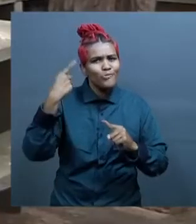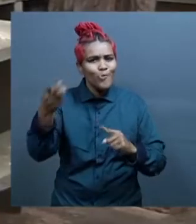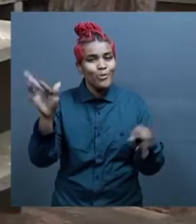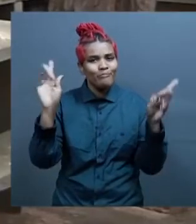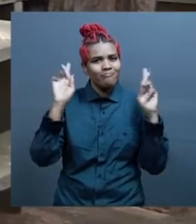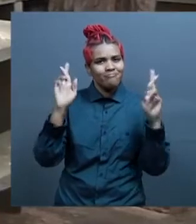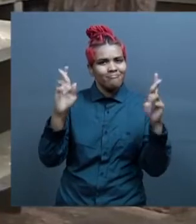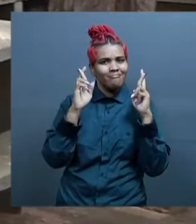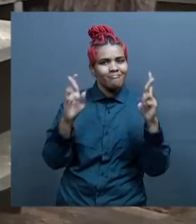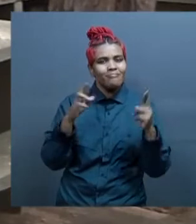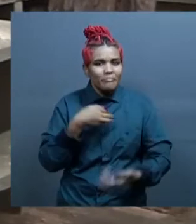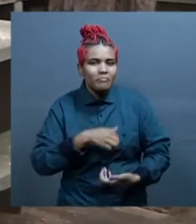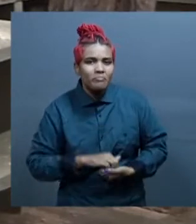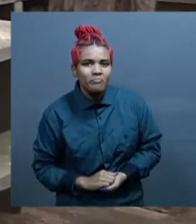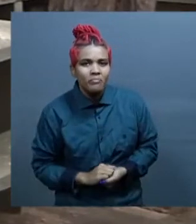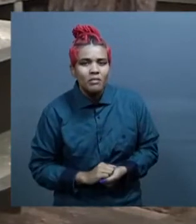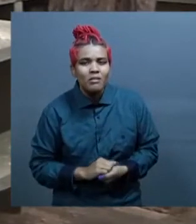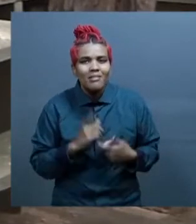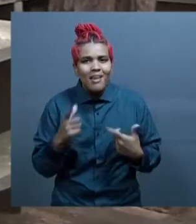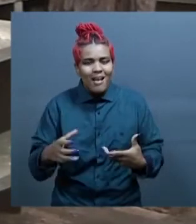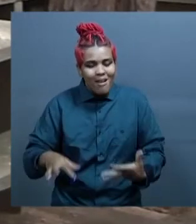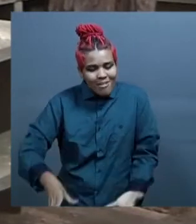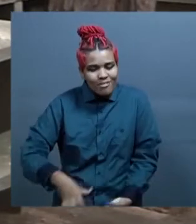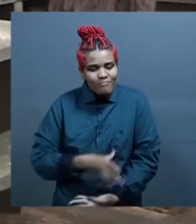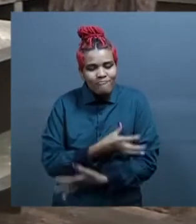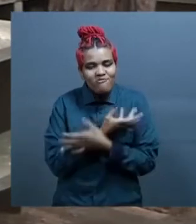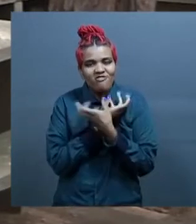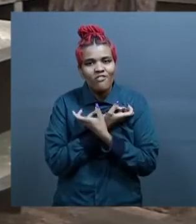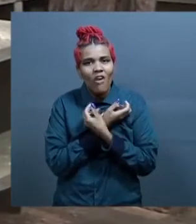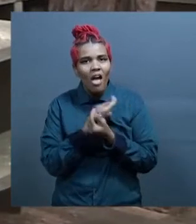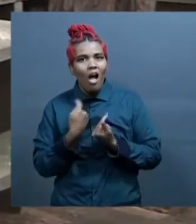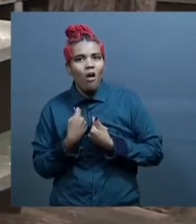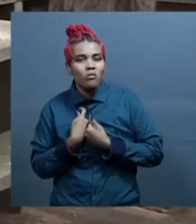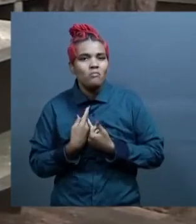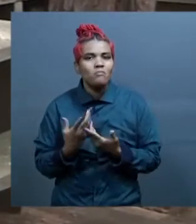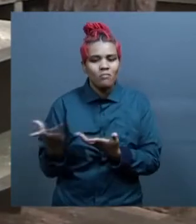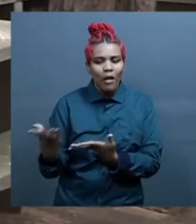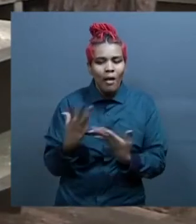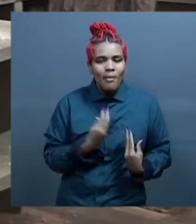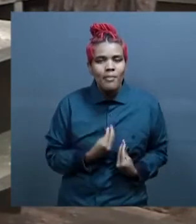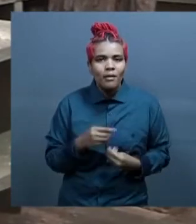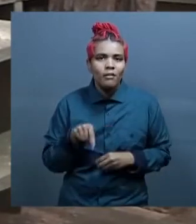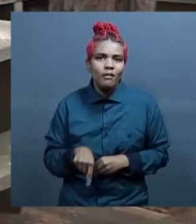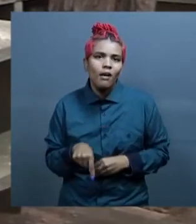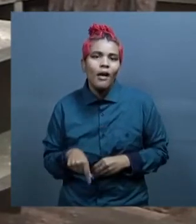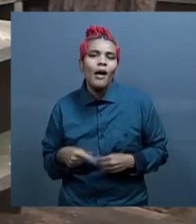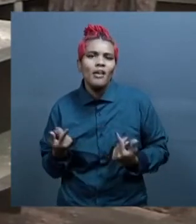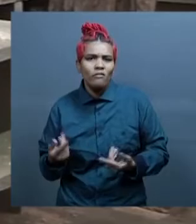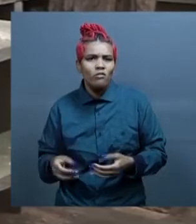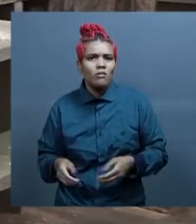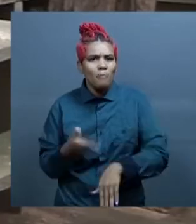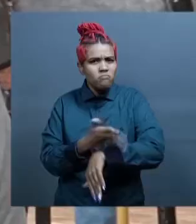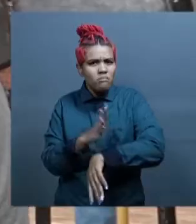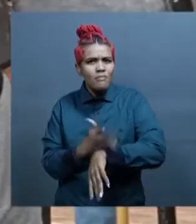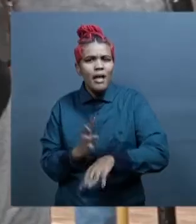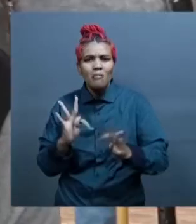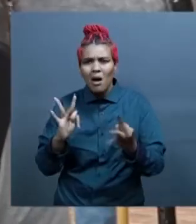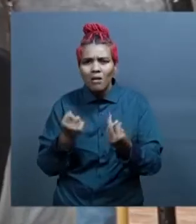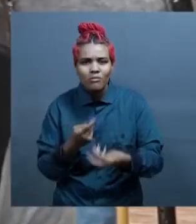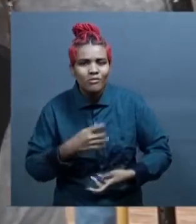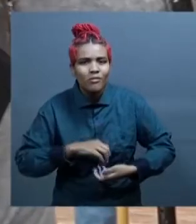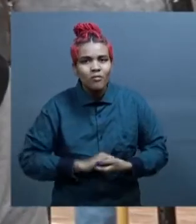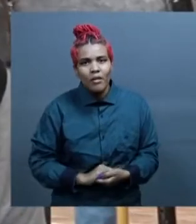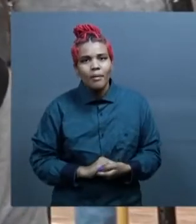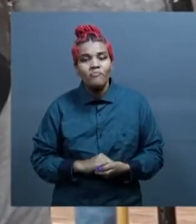é a motivação que me traz o a competição é o que eu vou levar pra essa galera e eu vou estar 100% preparado porque daí é agora nossa expectativa